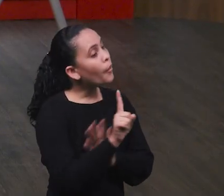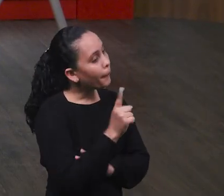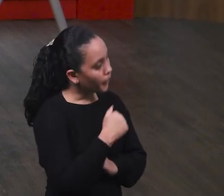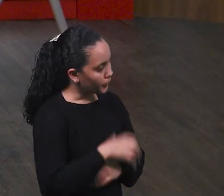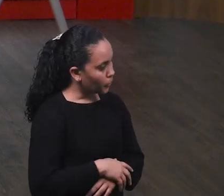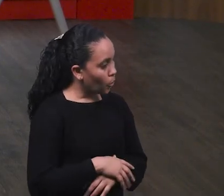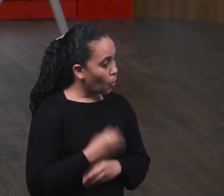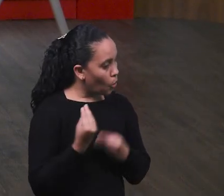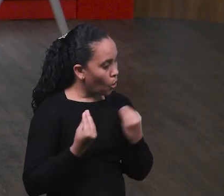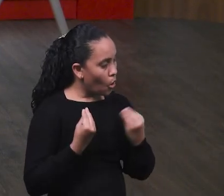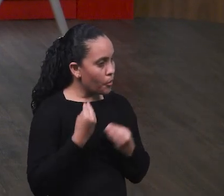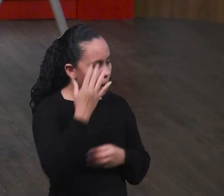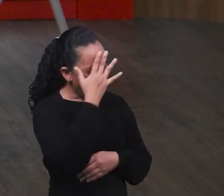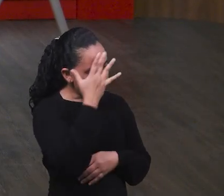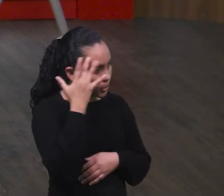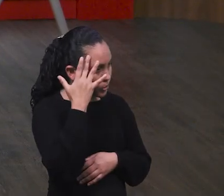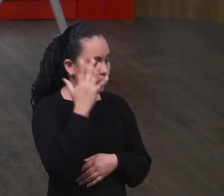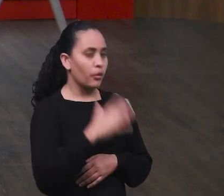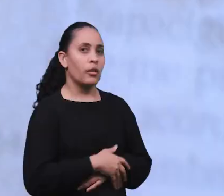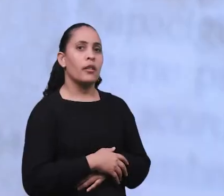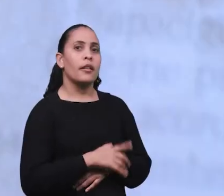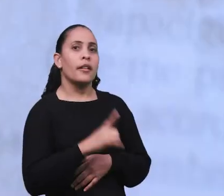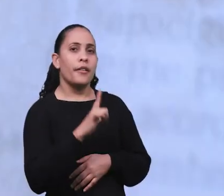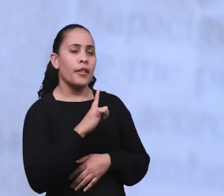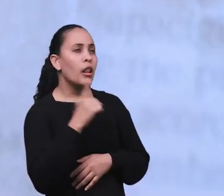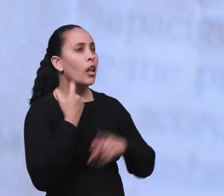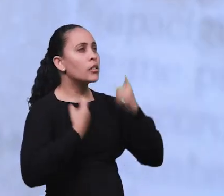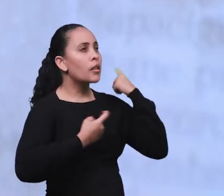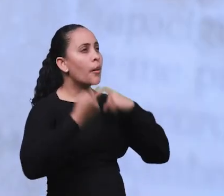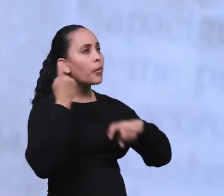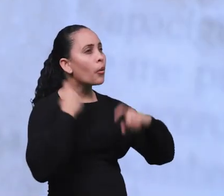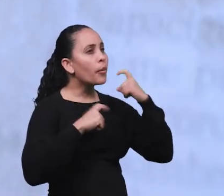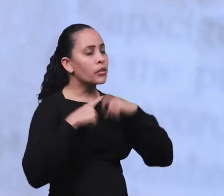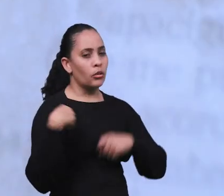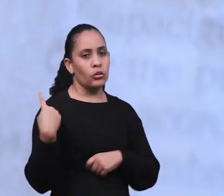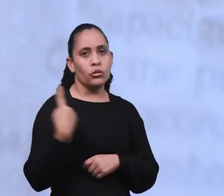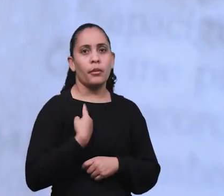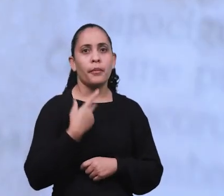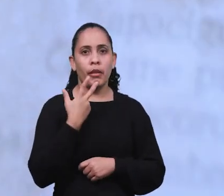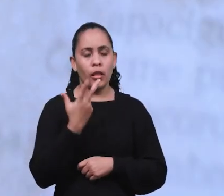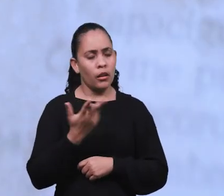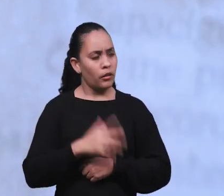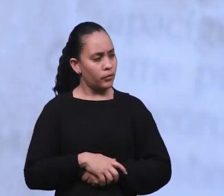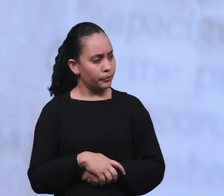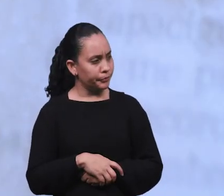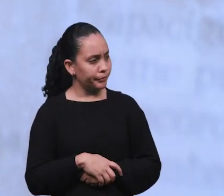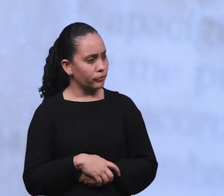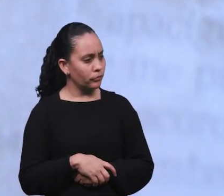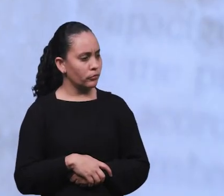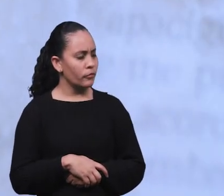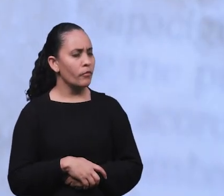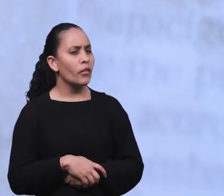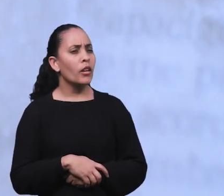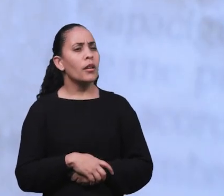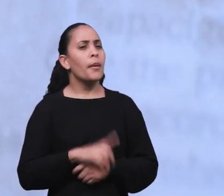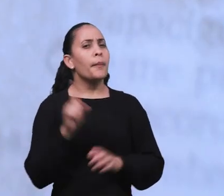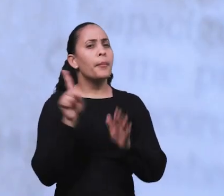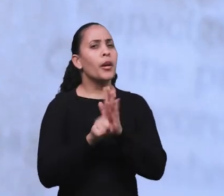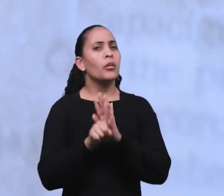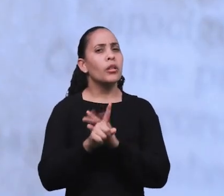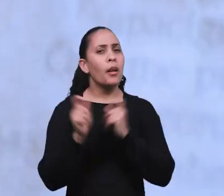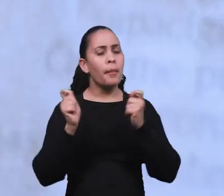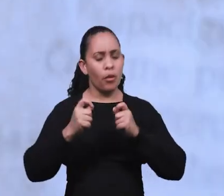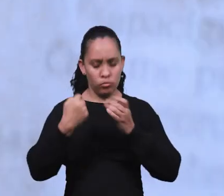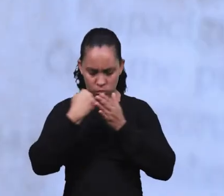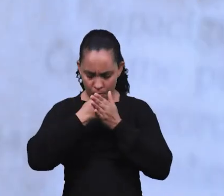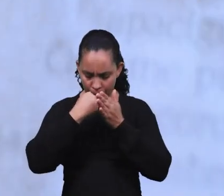fazer uma pergunta. Como é que a pessoa que está com essa preocupação que nós estamos falando aqui no programa, Que tipo de